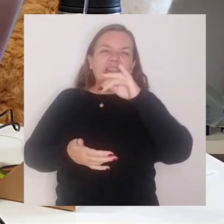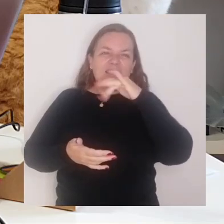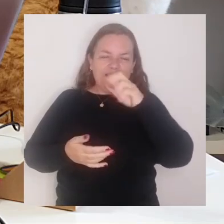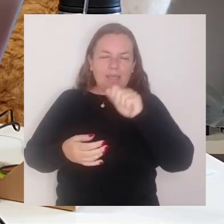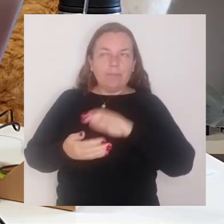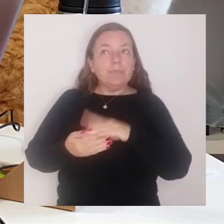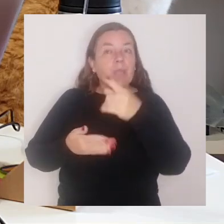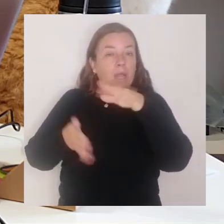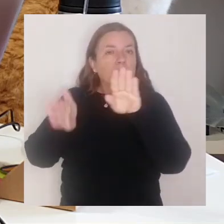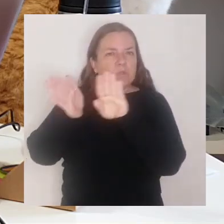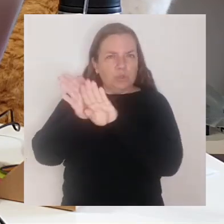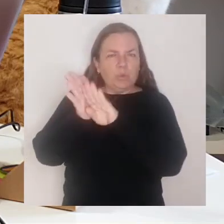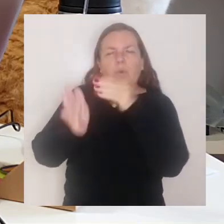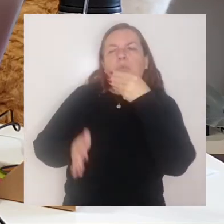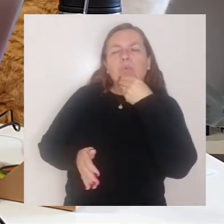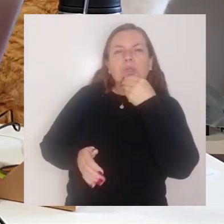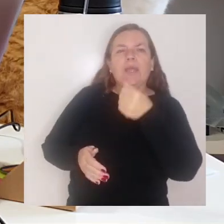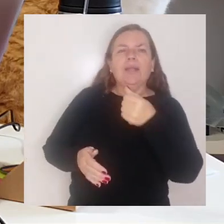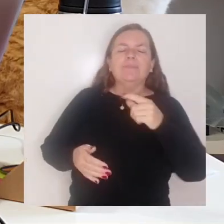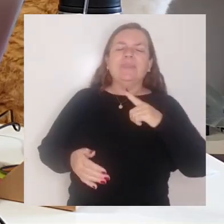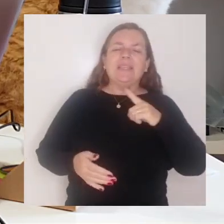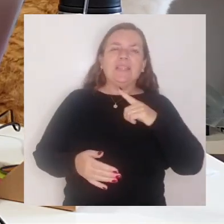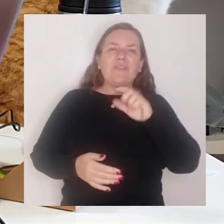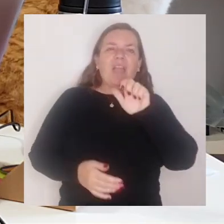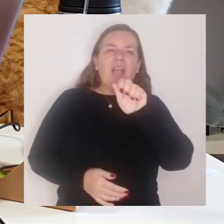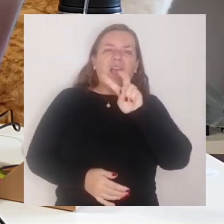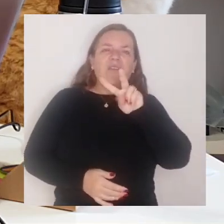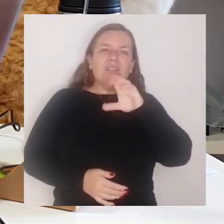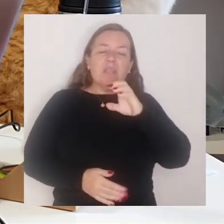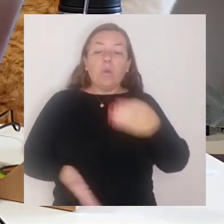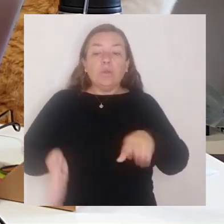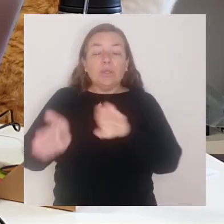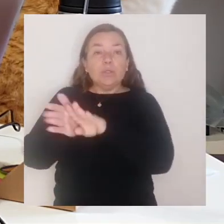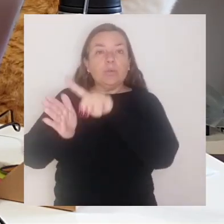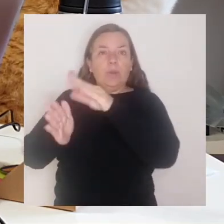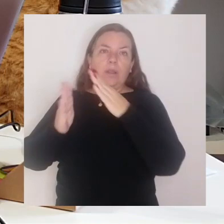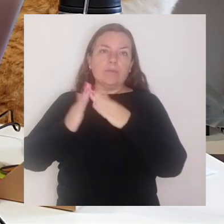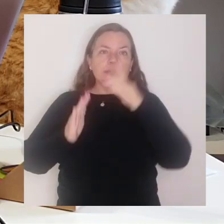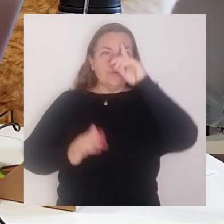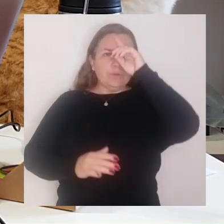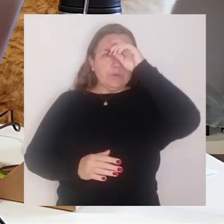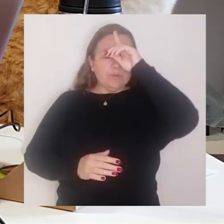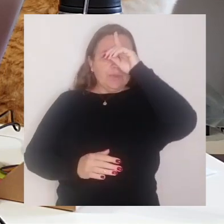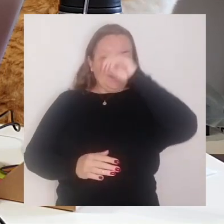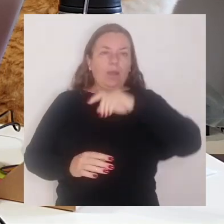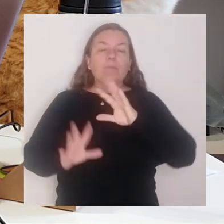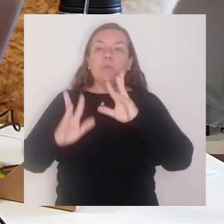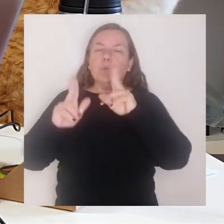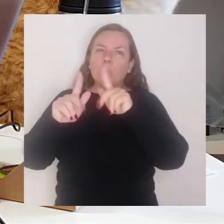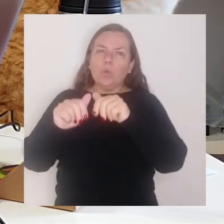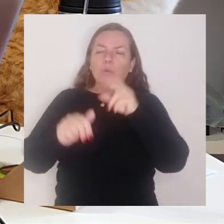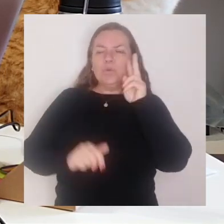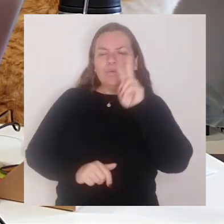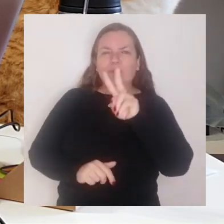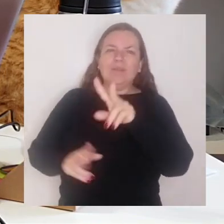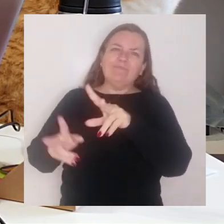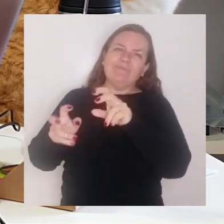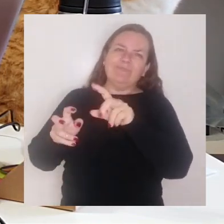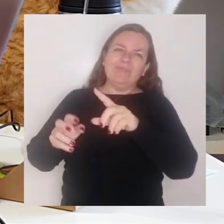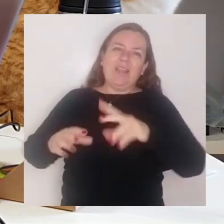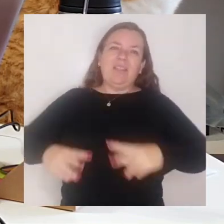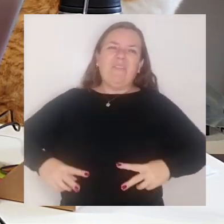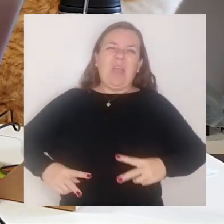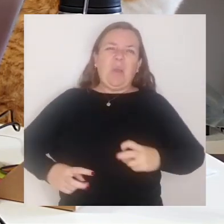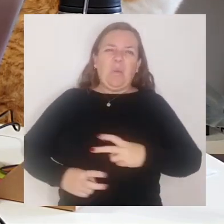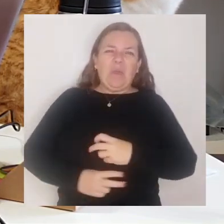chegou no hospital ali meados de julho. Ela teve um AVC e quando ela chegou lá no hospital, as equipes médicas descobriram que ela estava com câncer